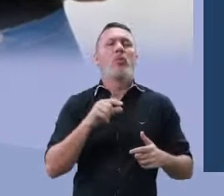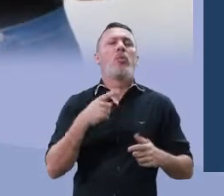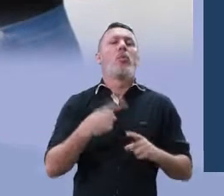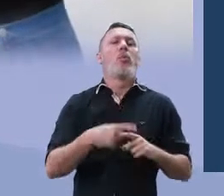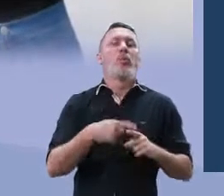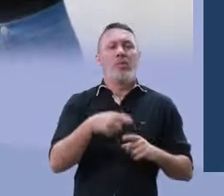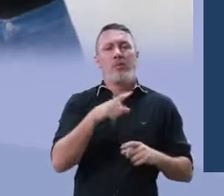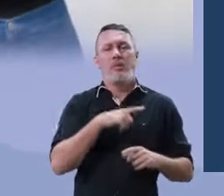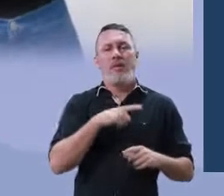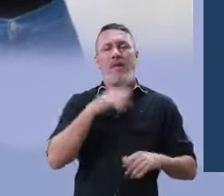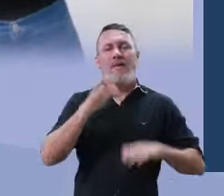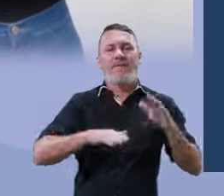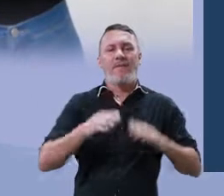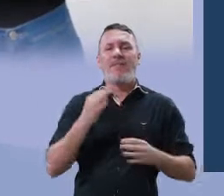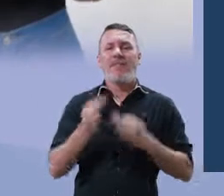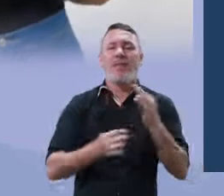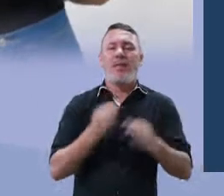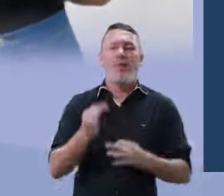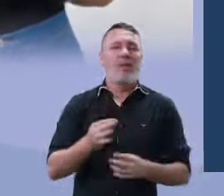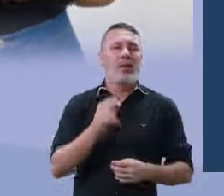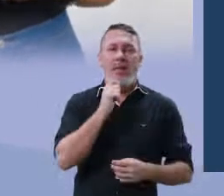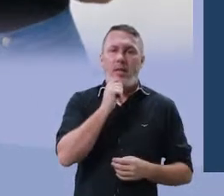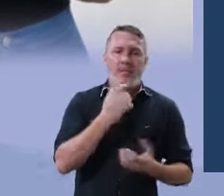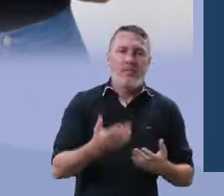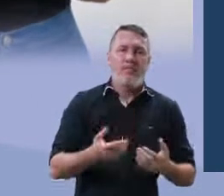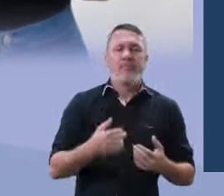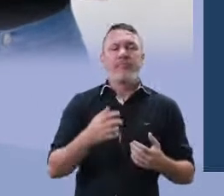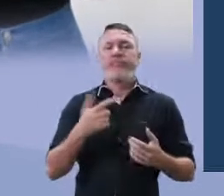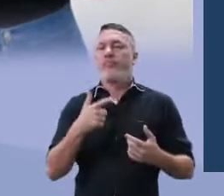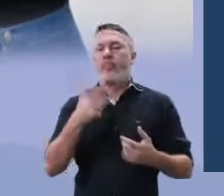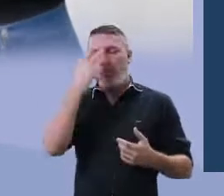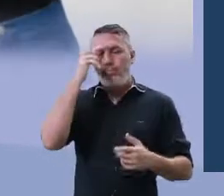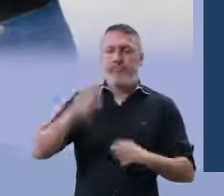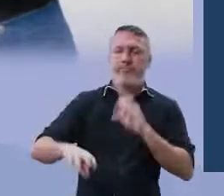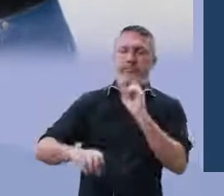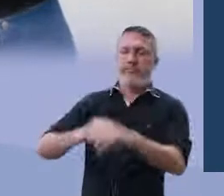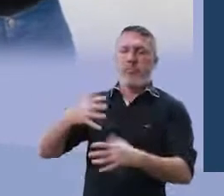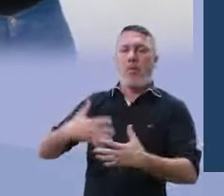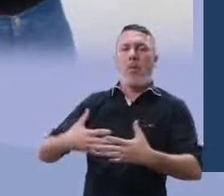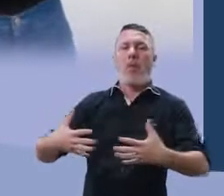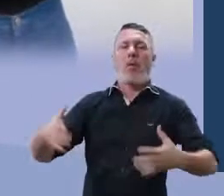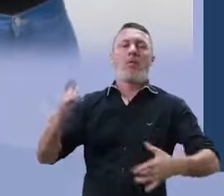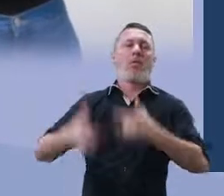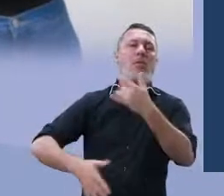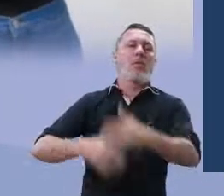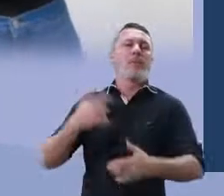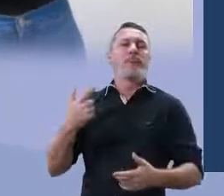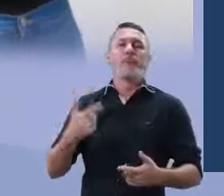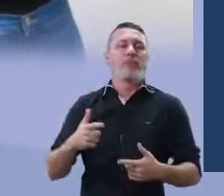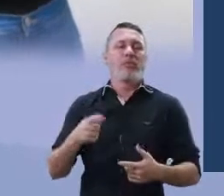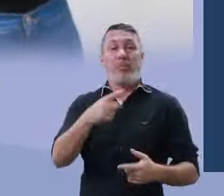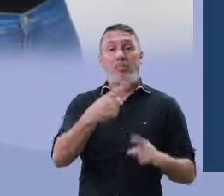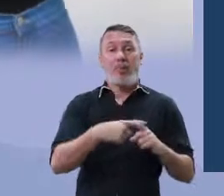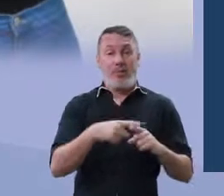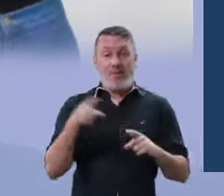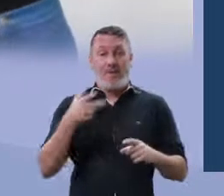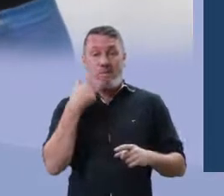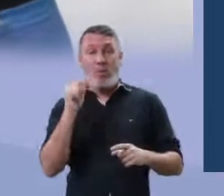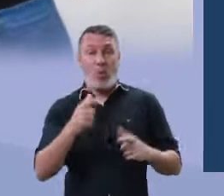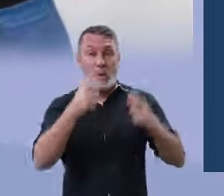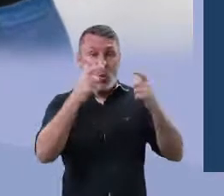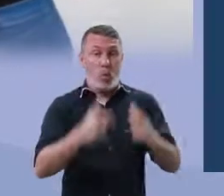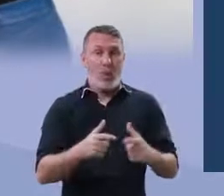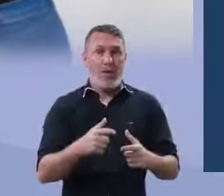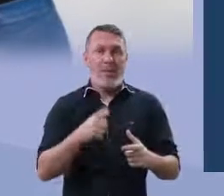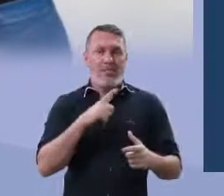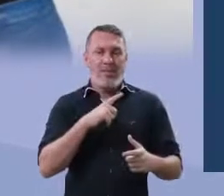dessa atividade está relacionada à descarga sem nenhum tipo de tratamento dos efluentes dos viveiros. Ele está falando aí, então,